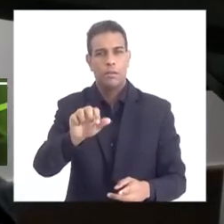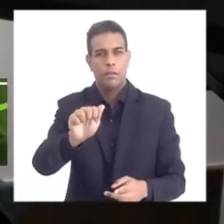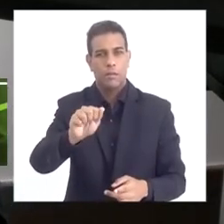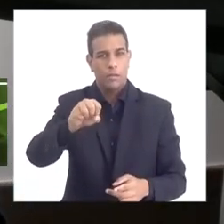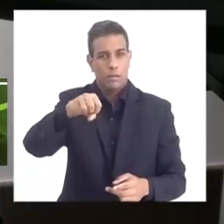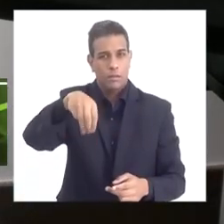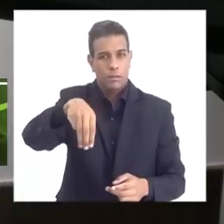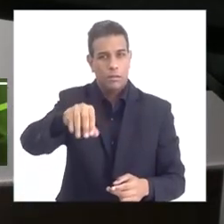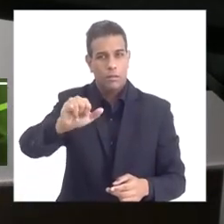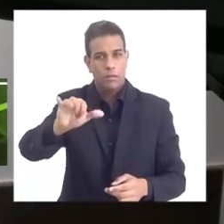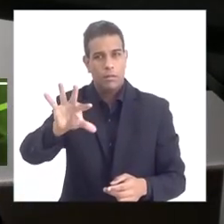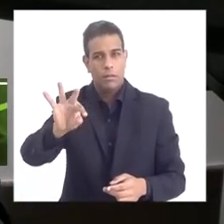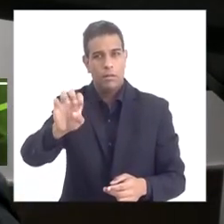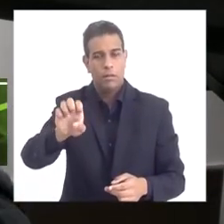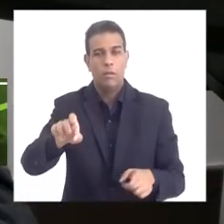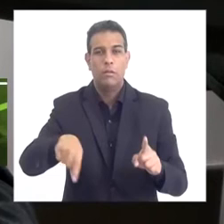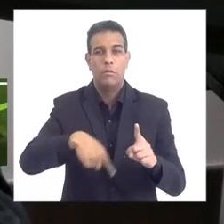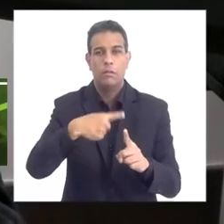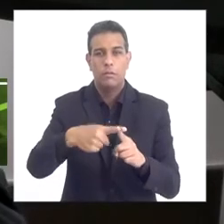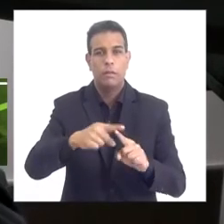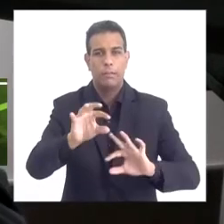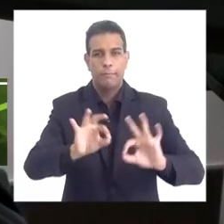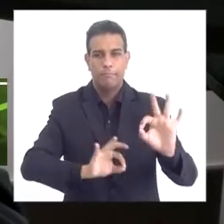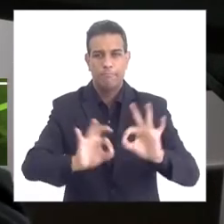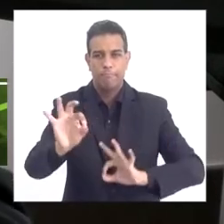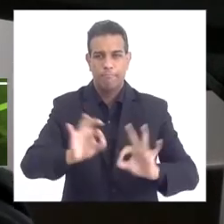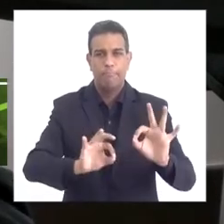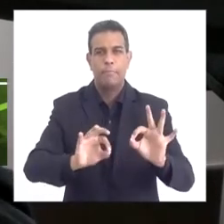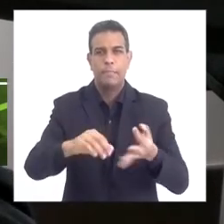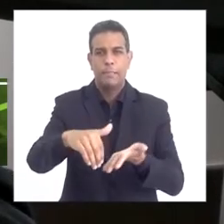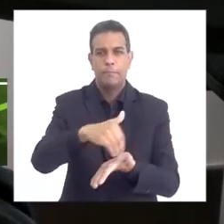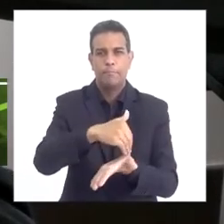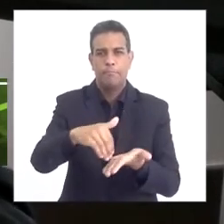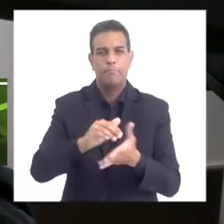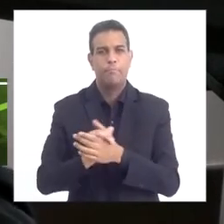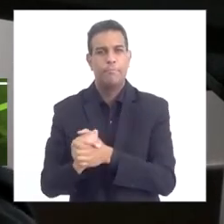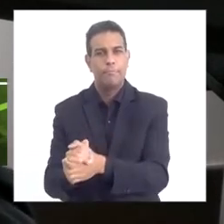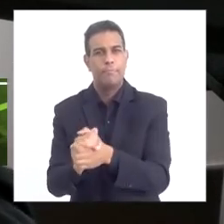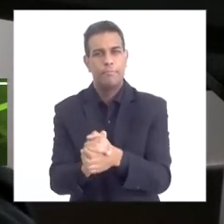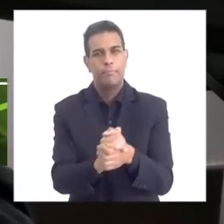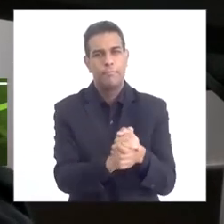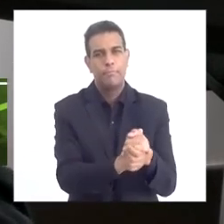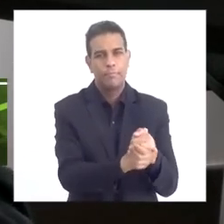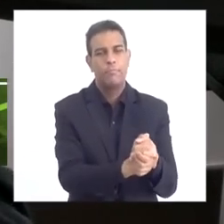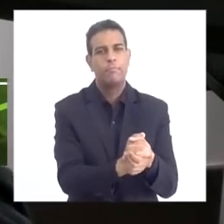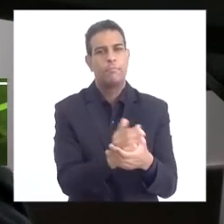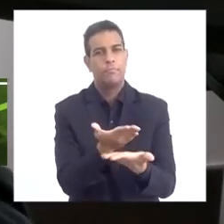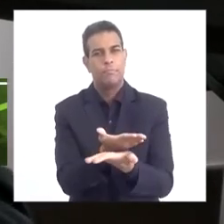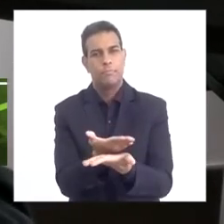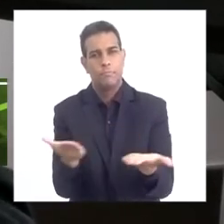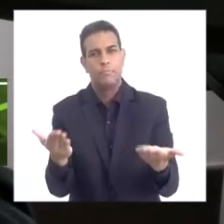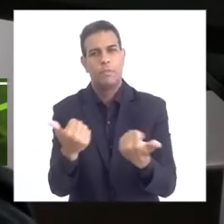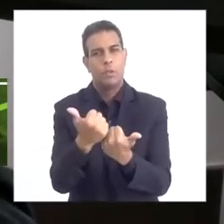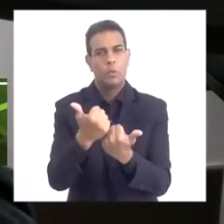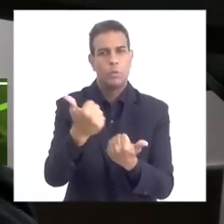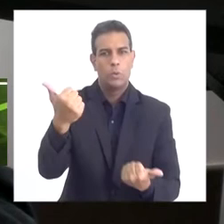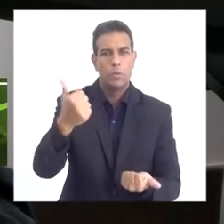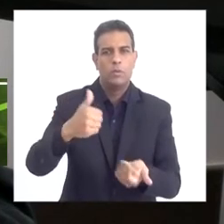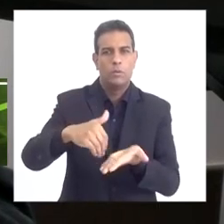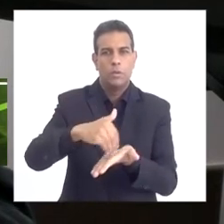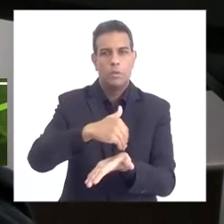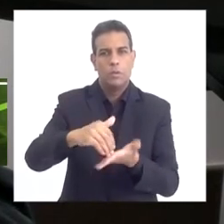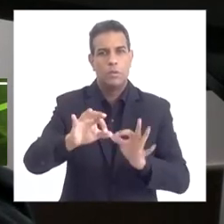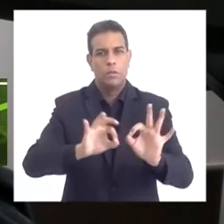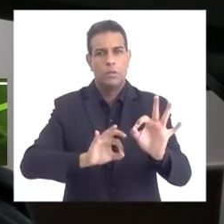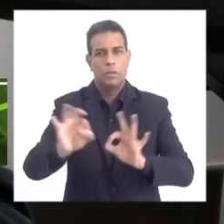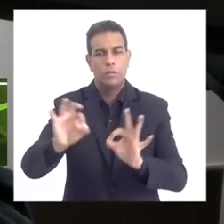de Planejamento, e cumprimentar também o subsecretário de